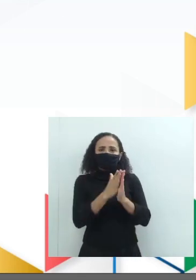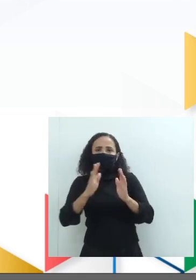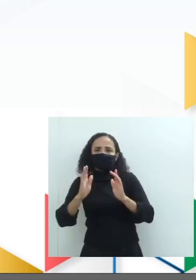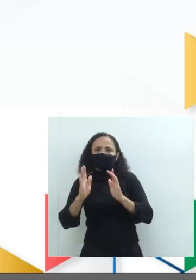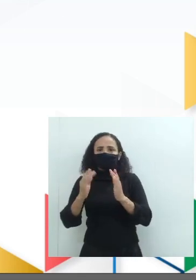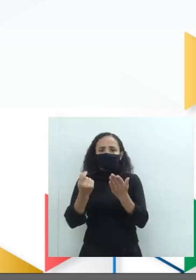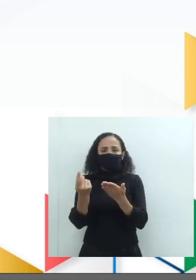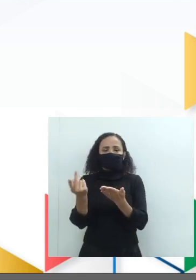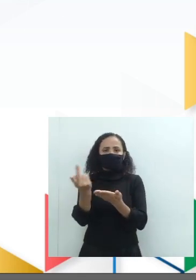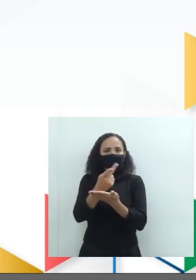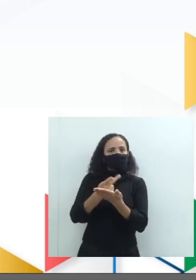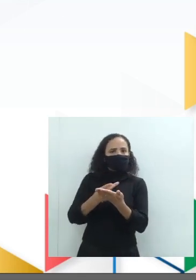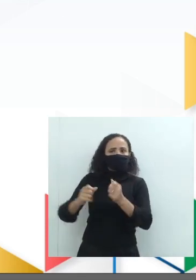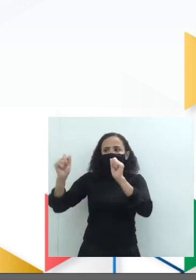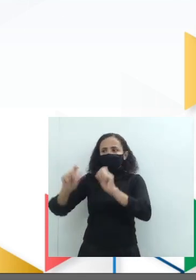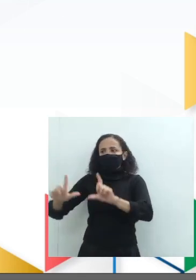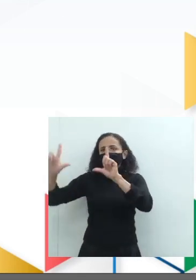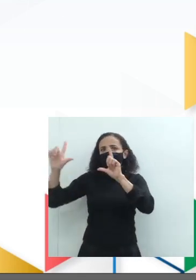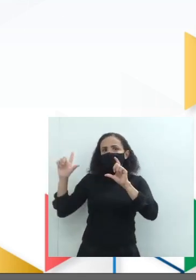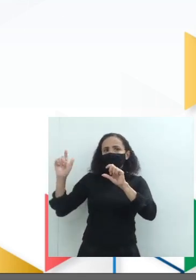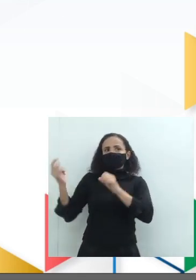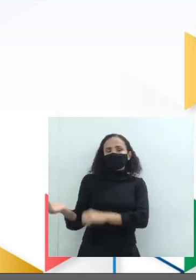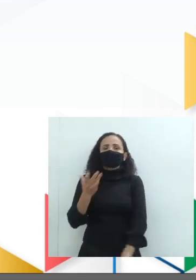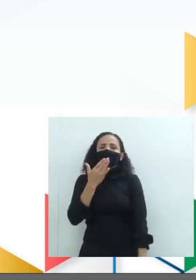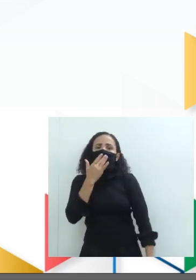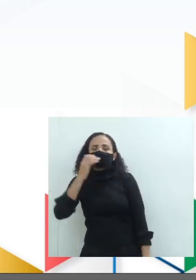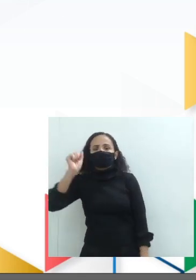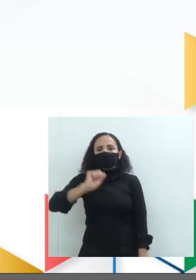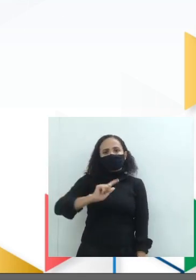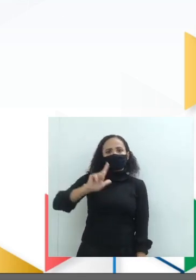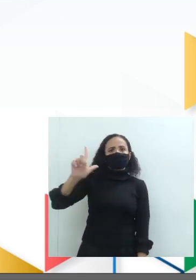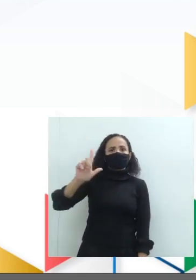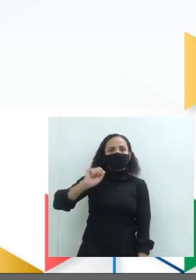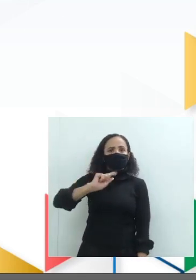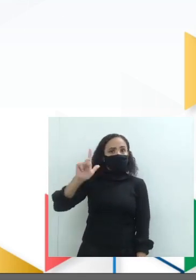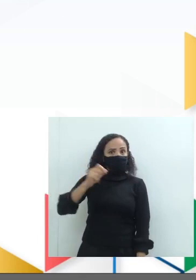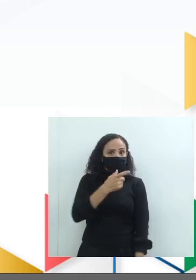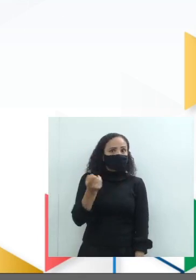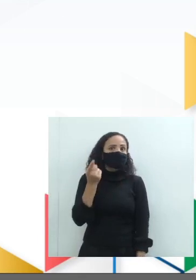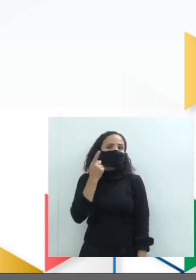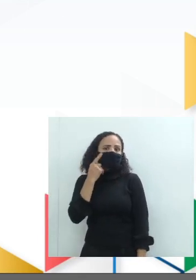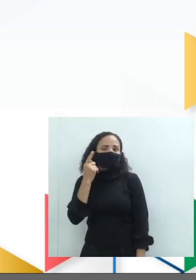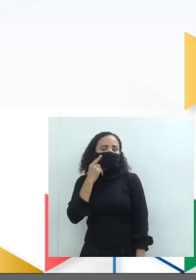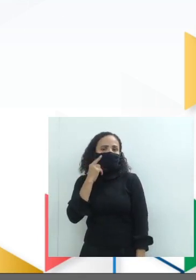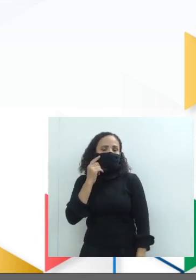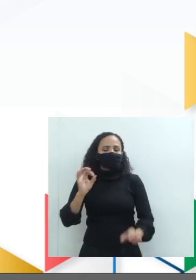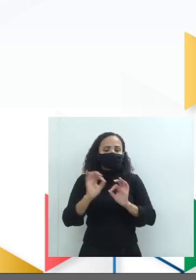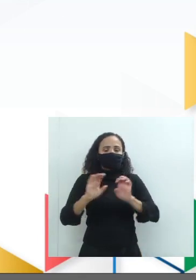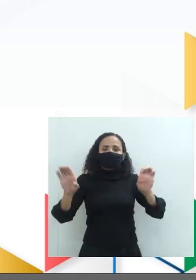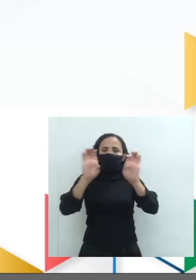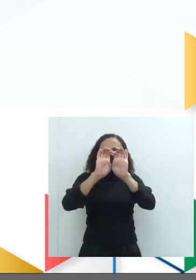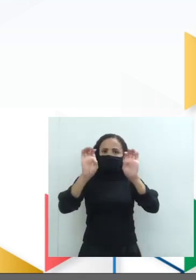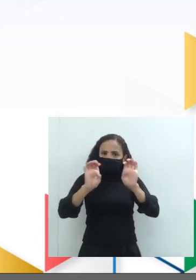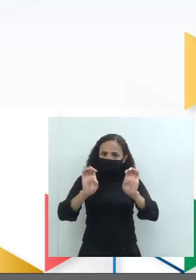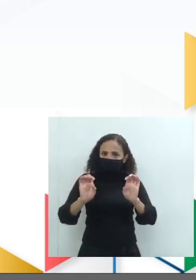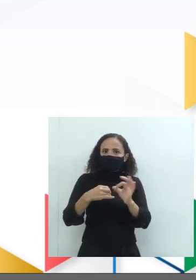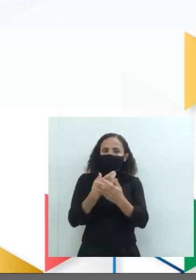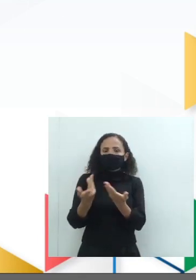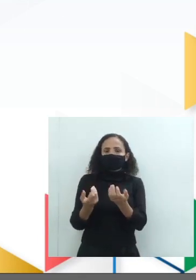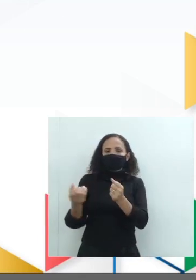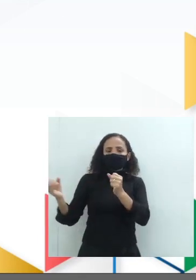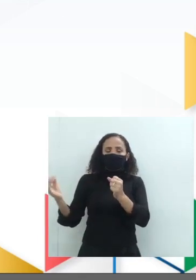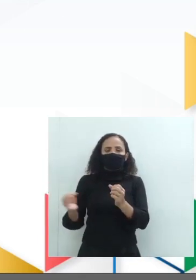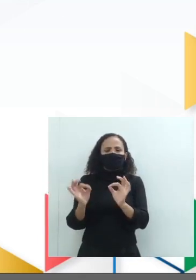imagem mais em azul, tá? Um triângulo 90 graus para dar não só a estrutura como a rigidez